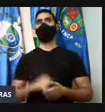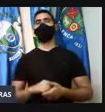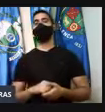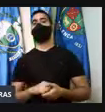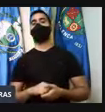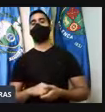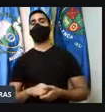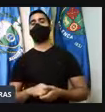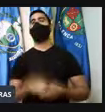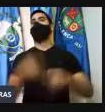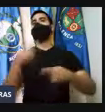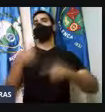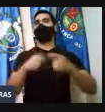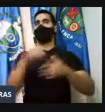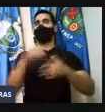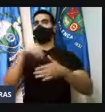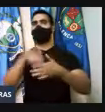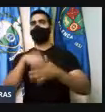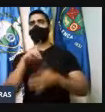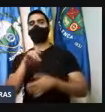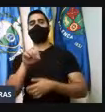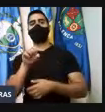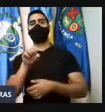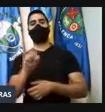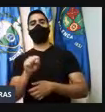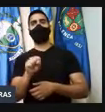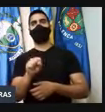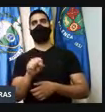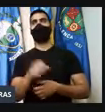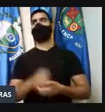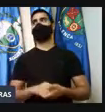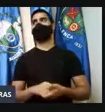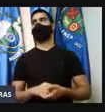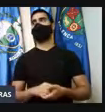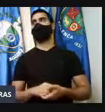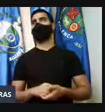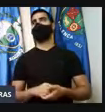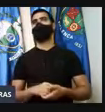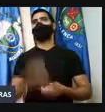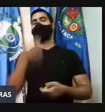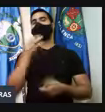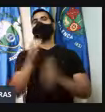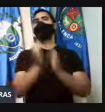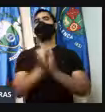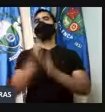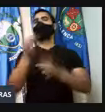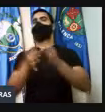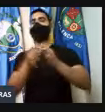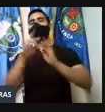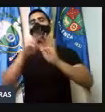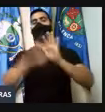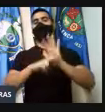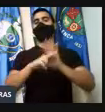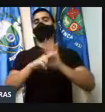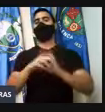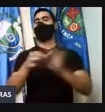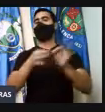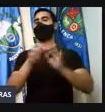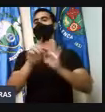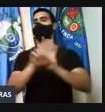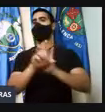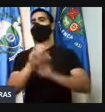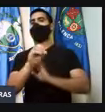providências. Discussão única e votação no dia 8/12. Parecer da Comissão de Constituição, Justiça e Redação no projeto de